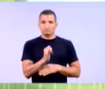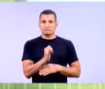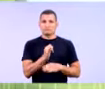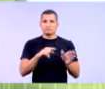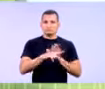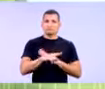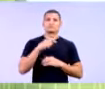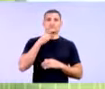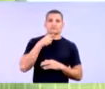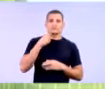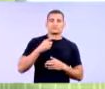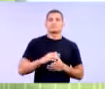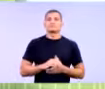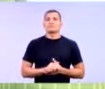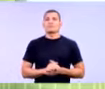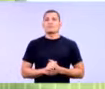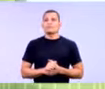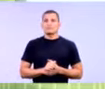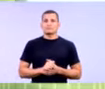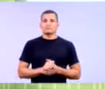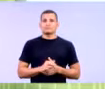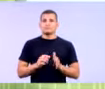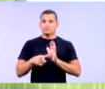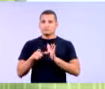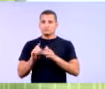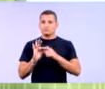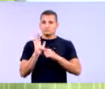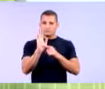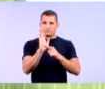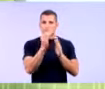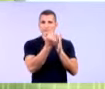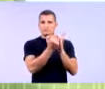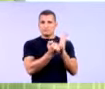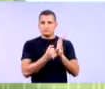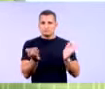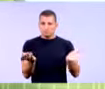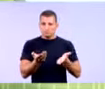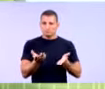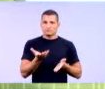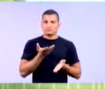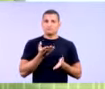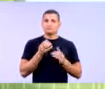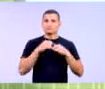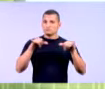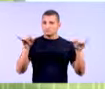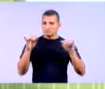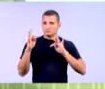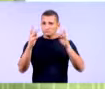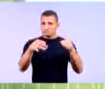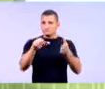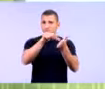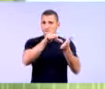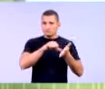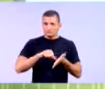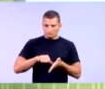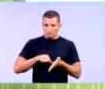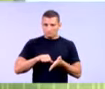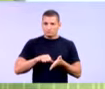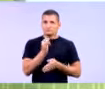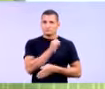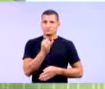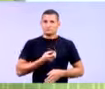vocês. Antes de mostrar a agenda de hoje, quero informar a todos os polos e a todos os tutores presenciais e